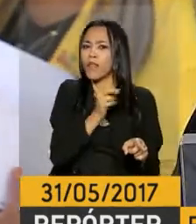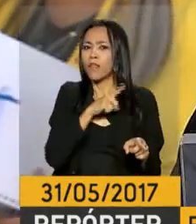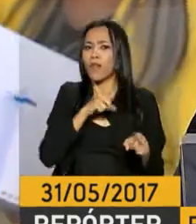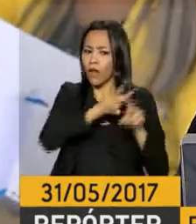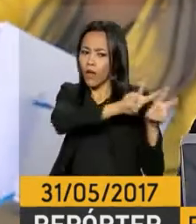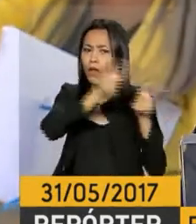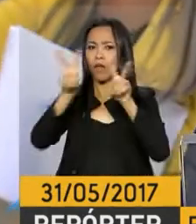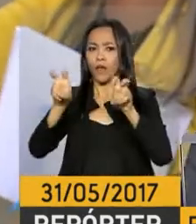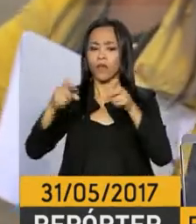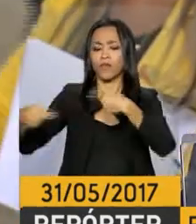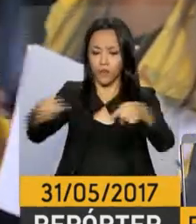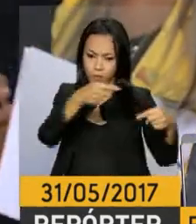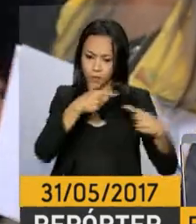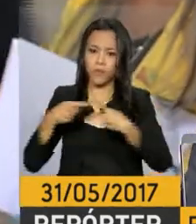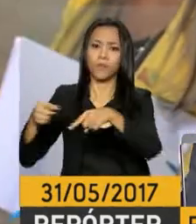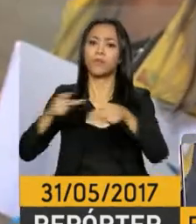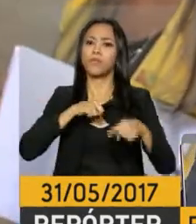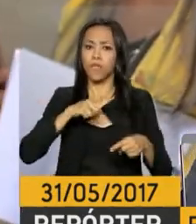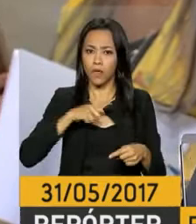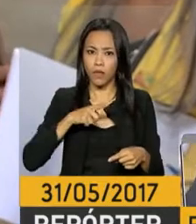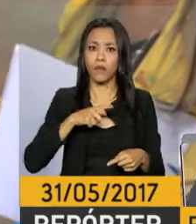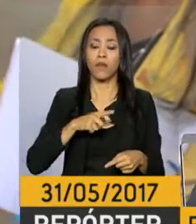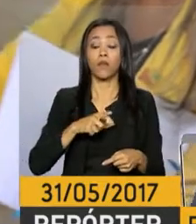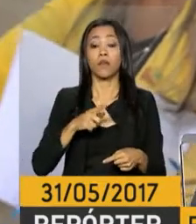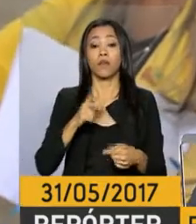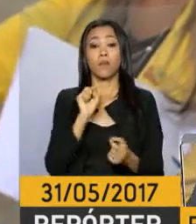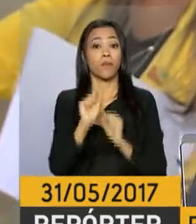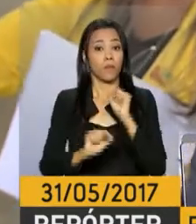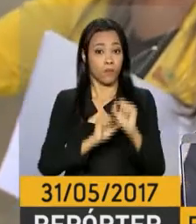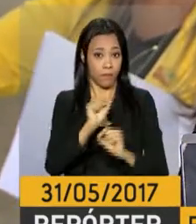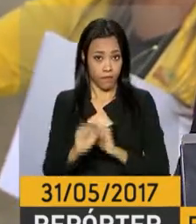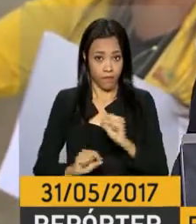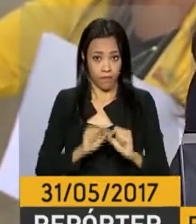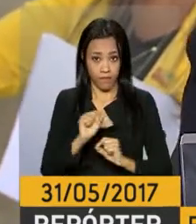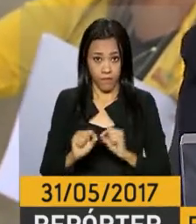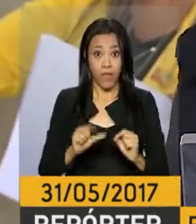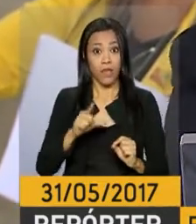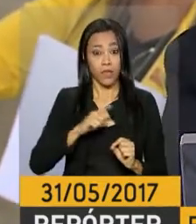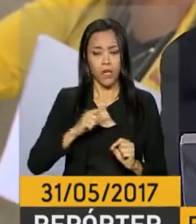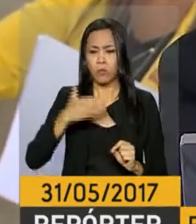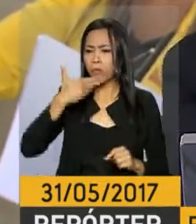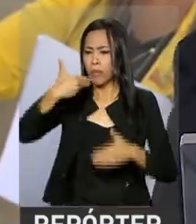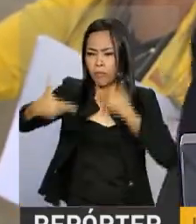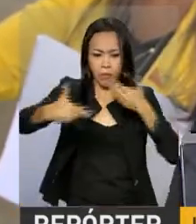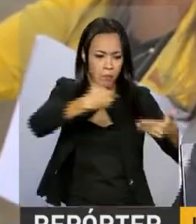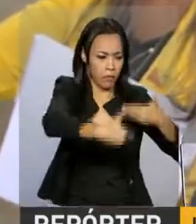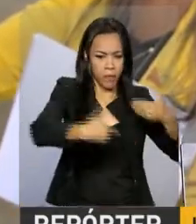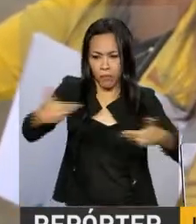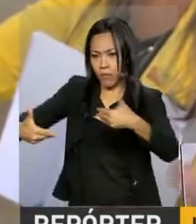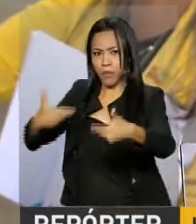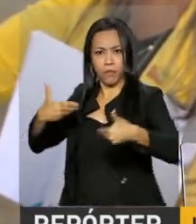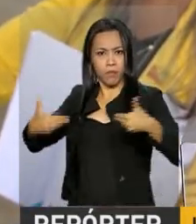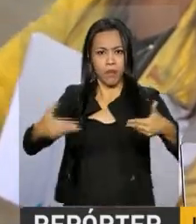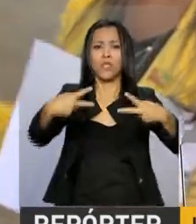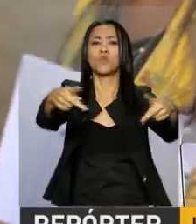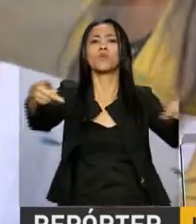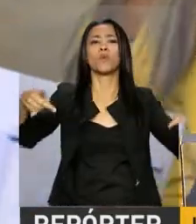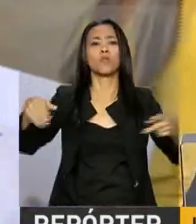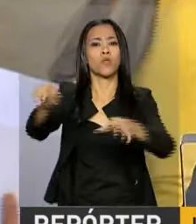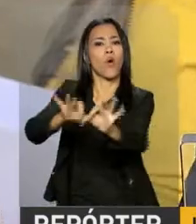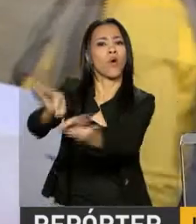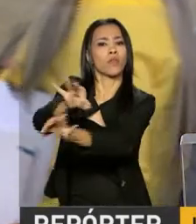onde, na verdade, há uma demanda por parte dos agricultores familiares, a partir das suas